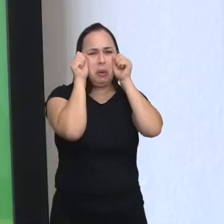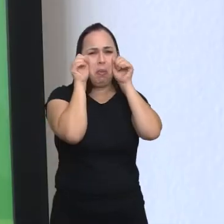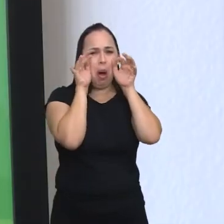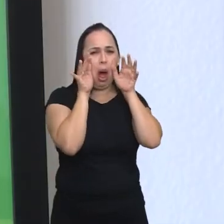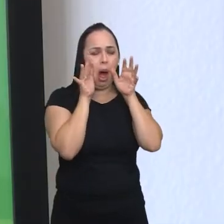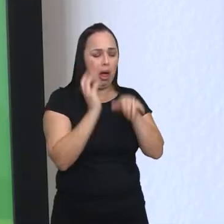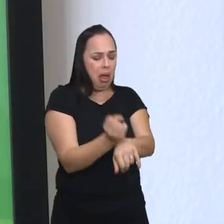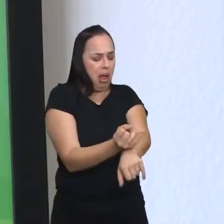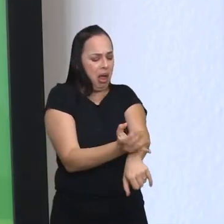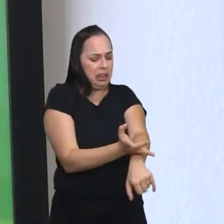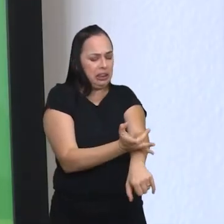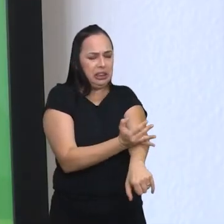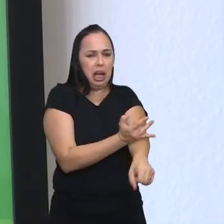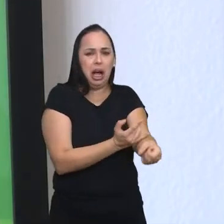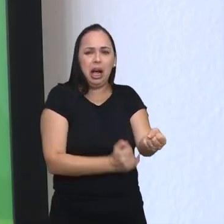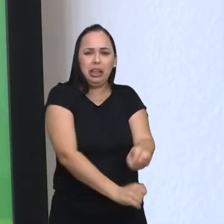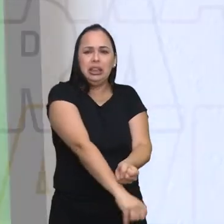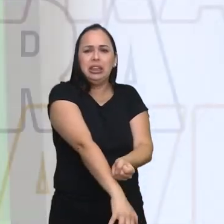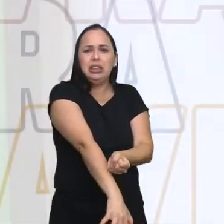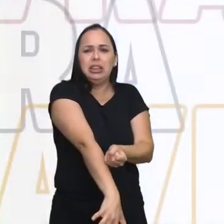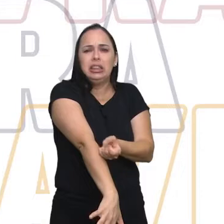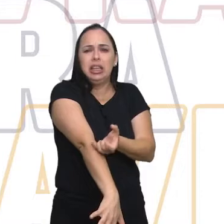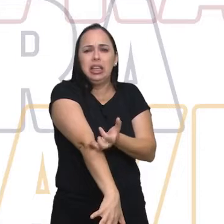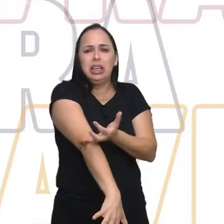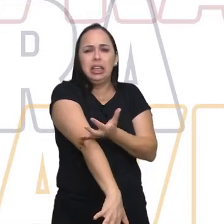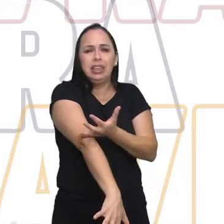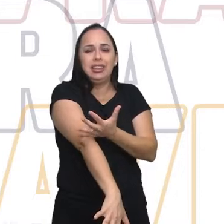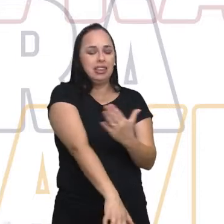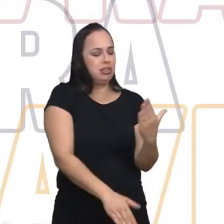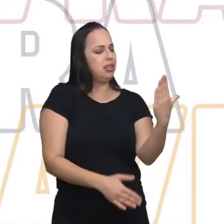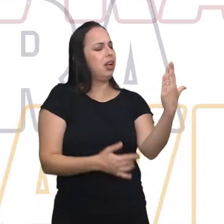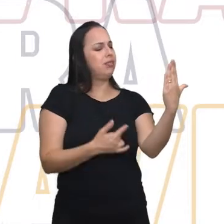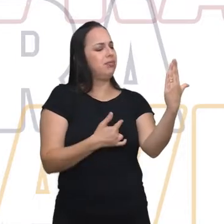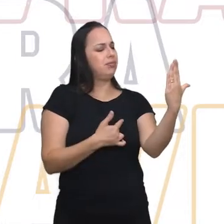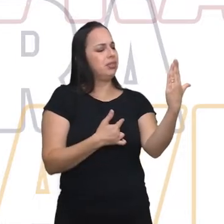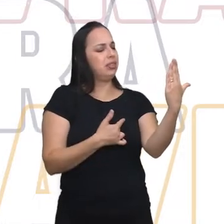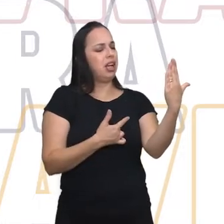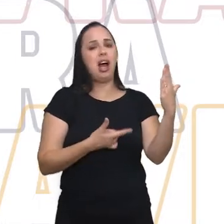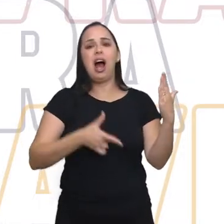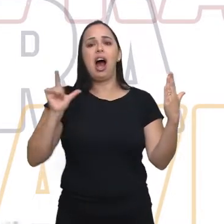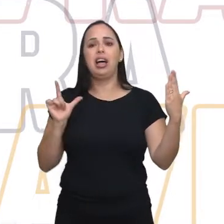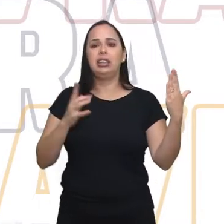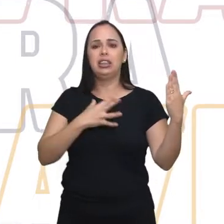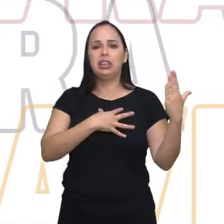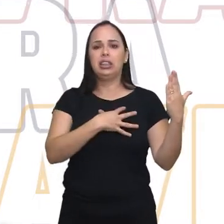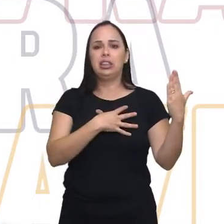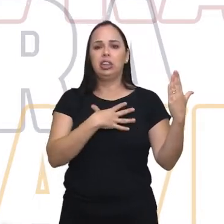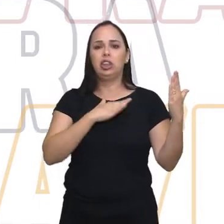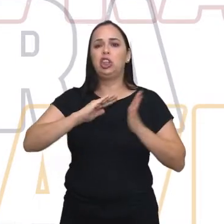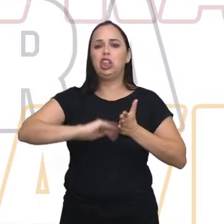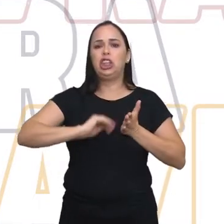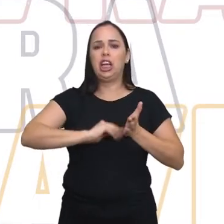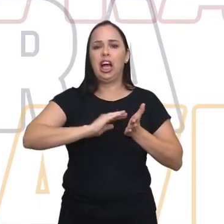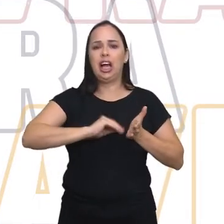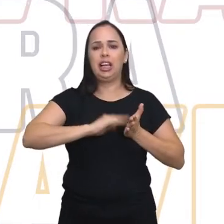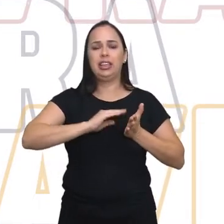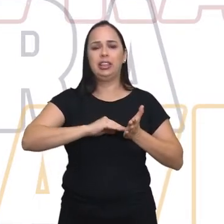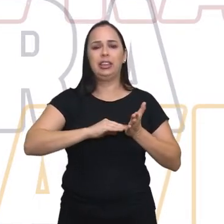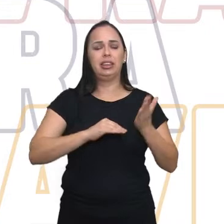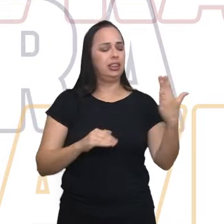muito choro. Por quê? Porque ela está se vendo novamente. Aquilo que foi tirado numa cirurgia